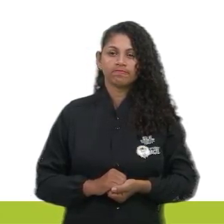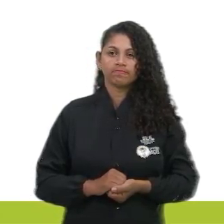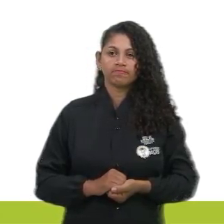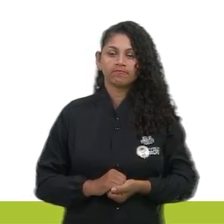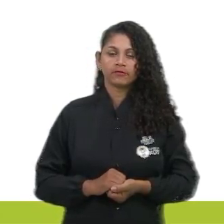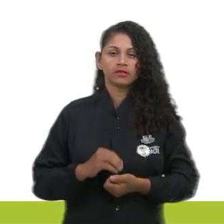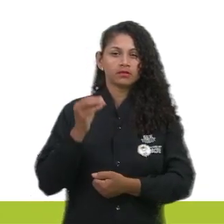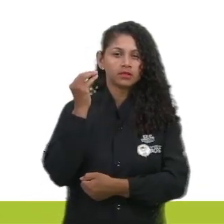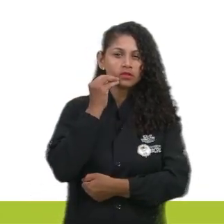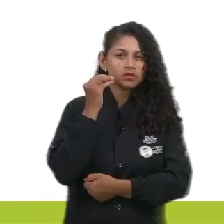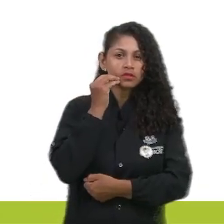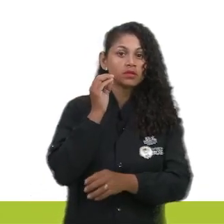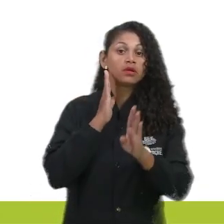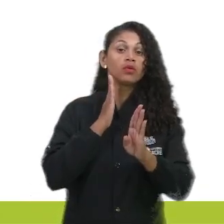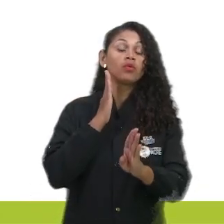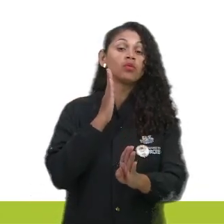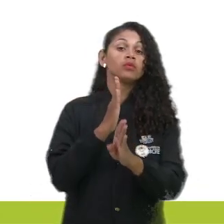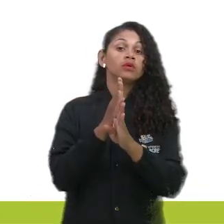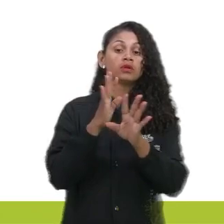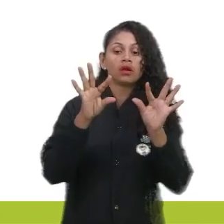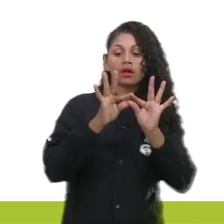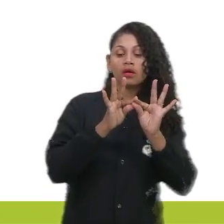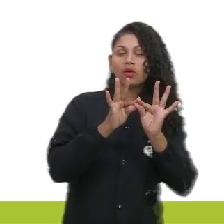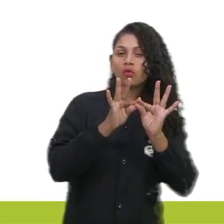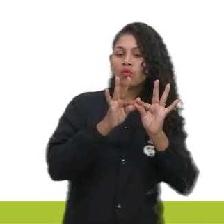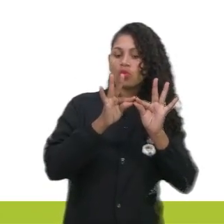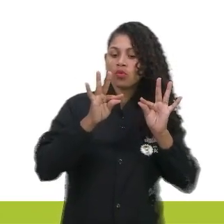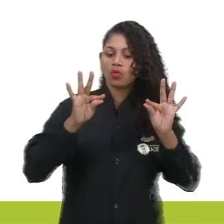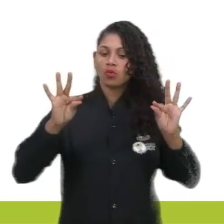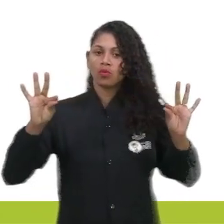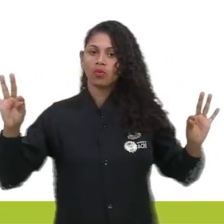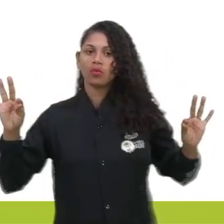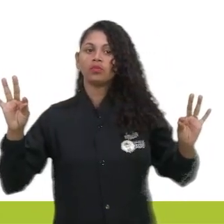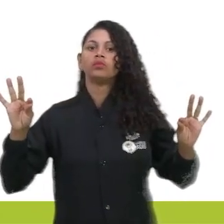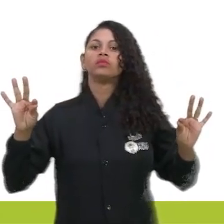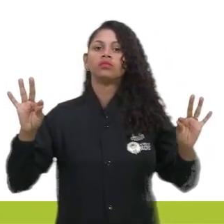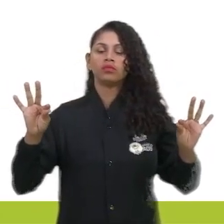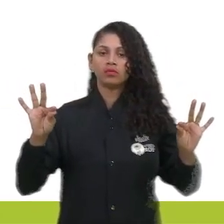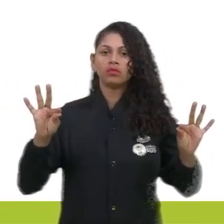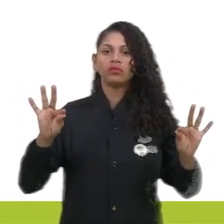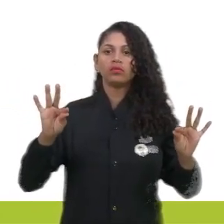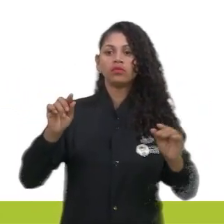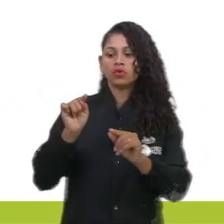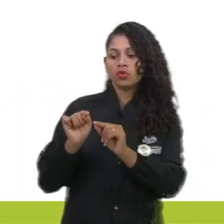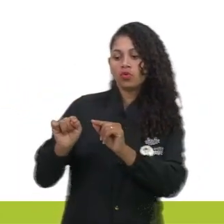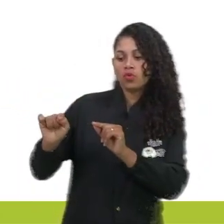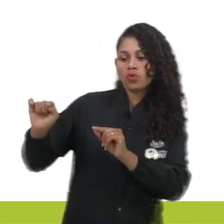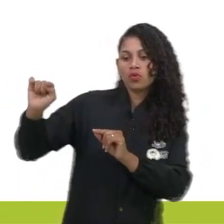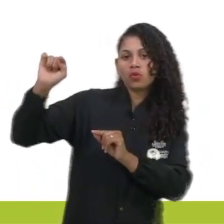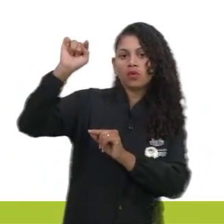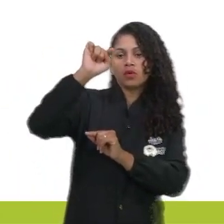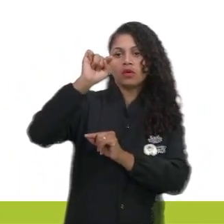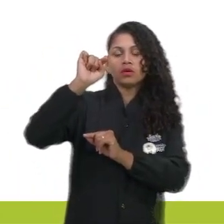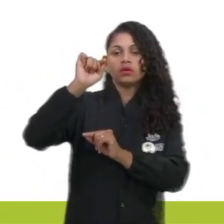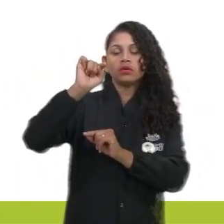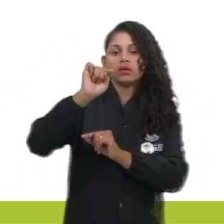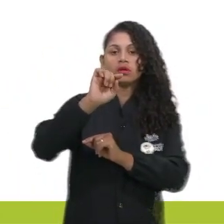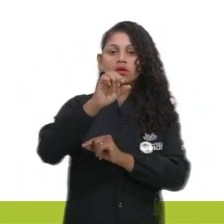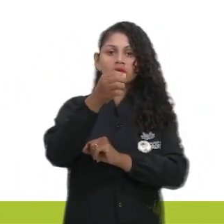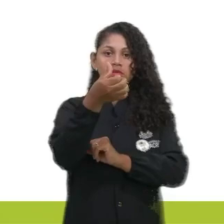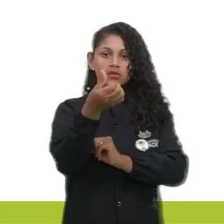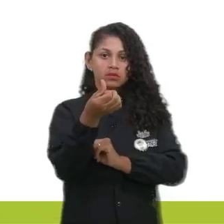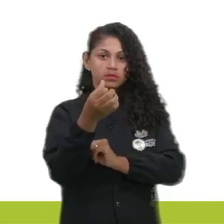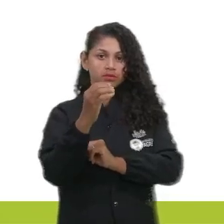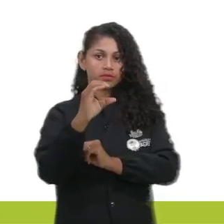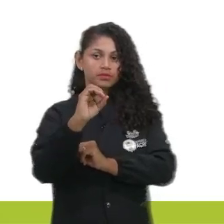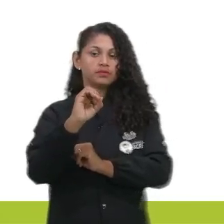vamos tentar determinar o comprimento de um arco que está relacionado a um ângulo central de medida 60 graus, em